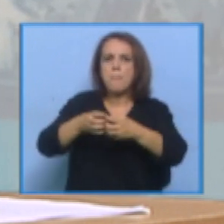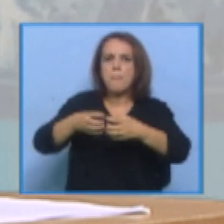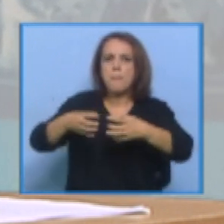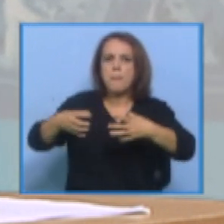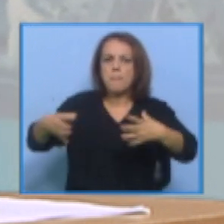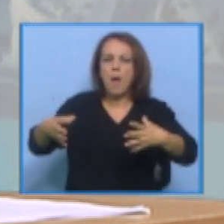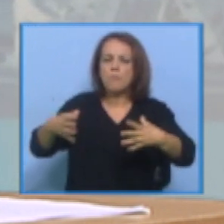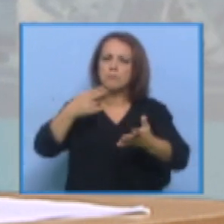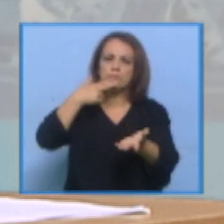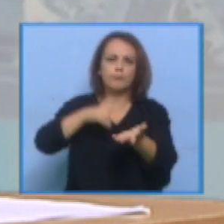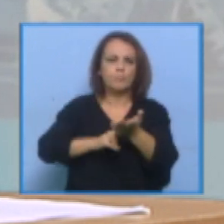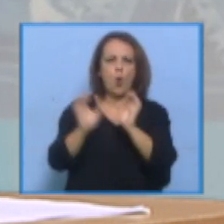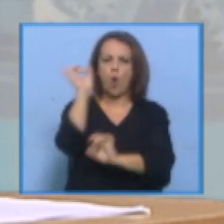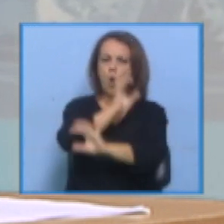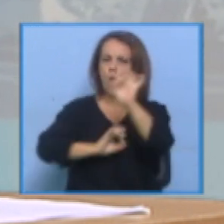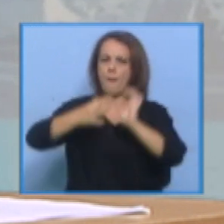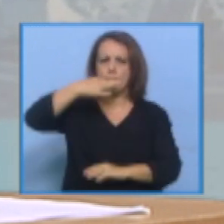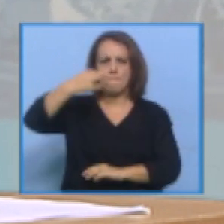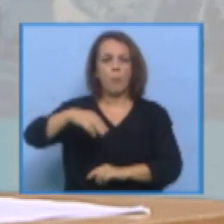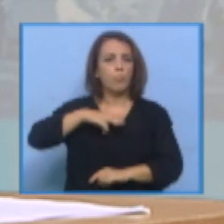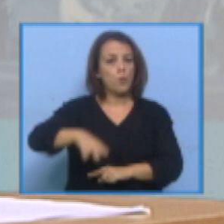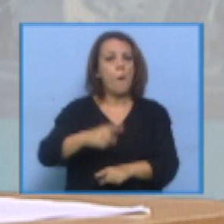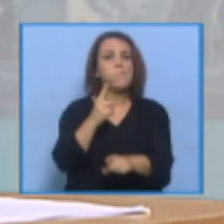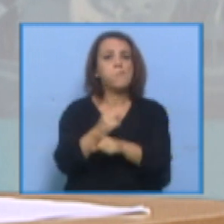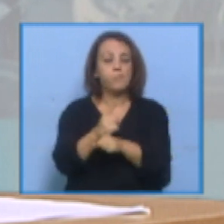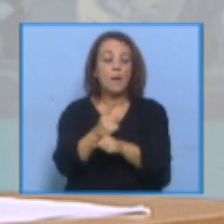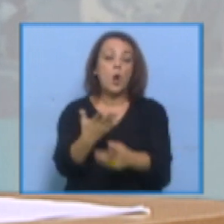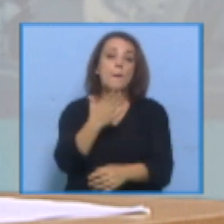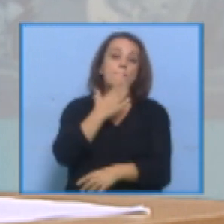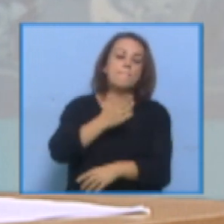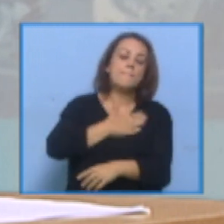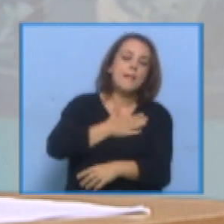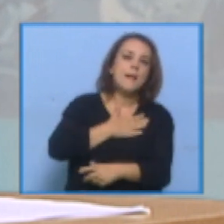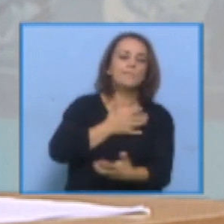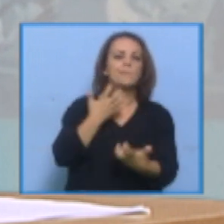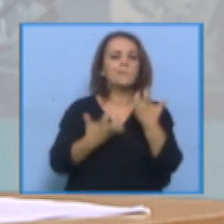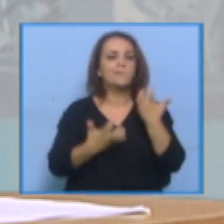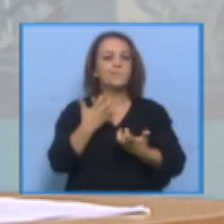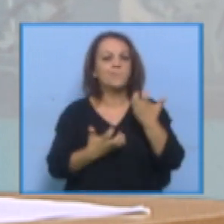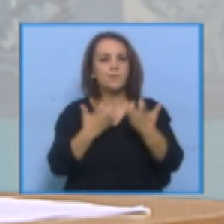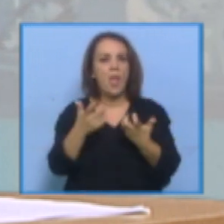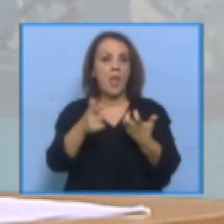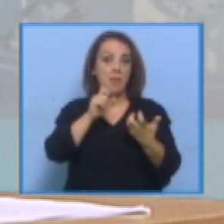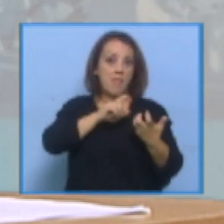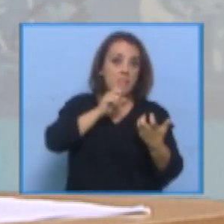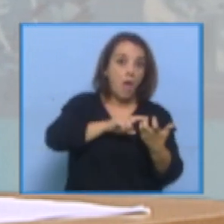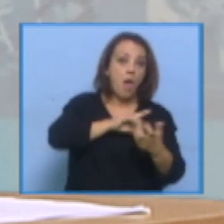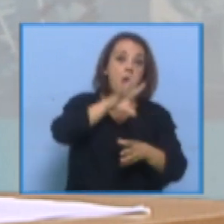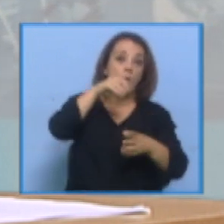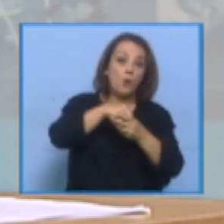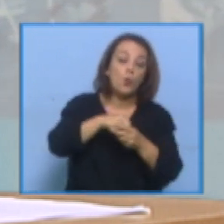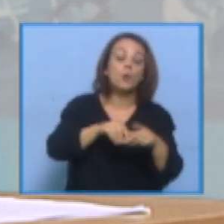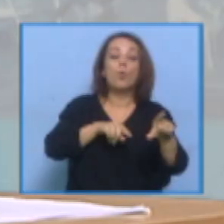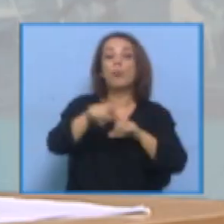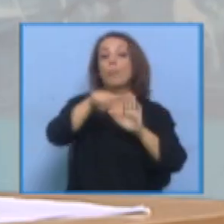em toda a Europa e também em Portugal, temos que dar agora o benefício da dúvida e ver em que medida é que isso vai ser ou não contemplado nas